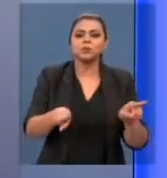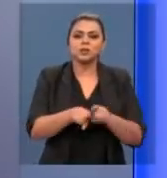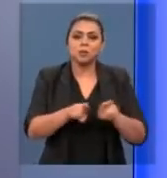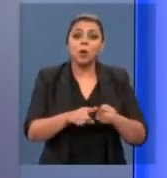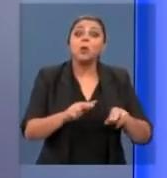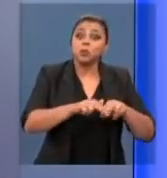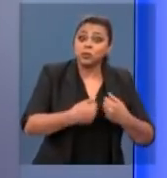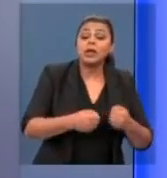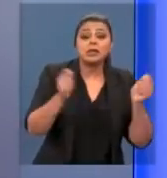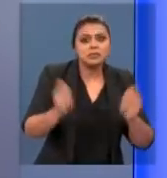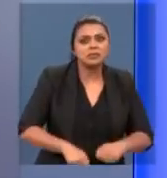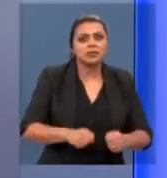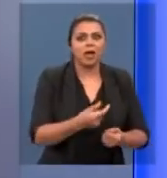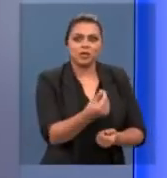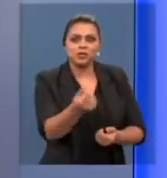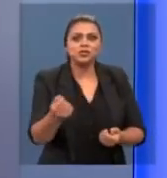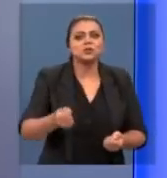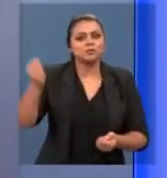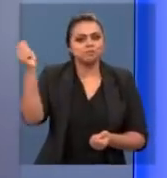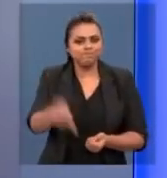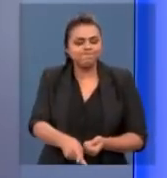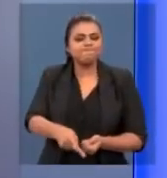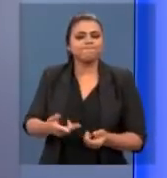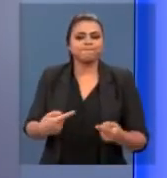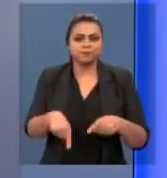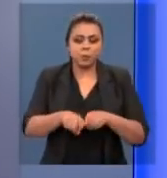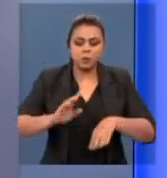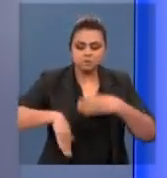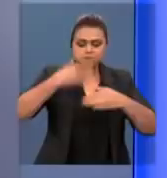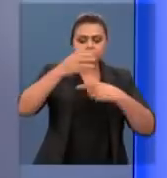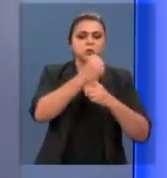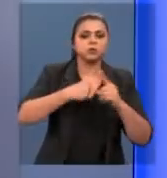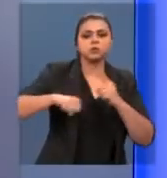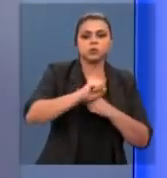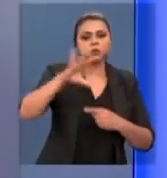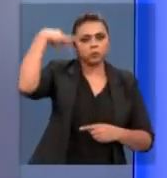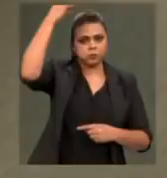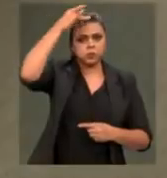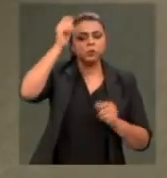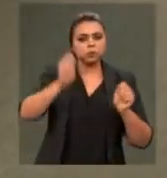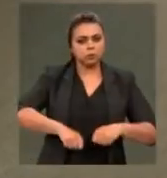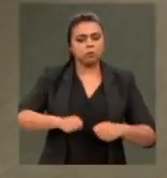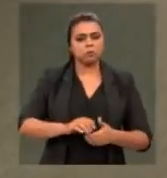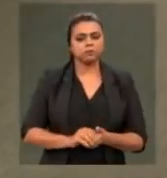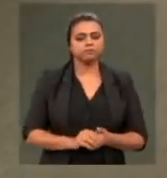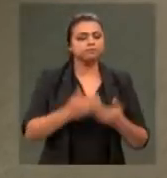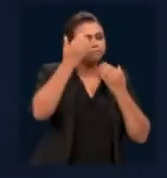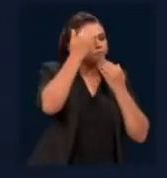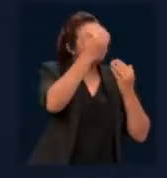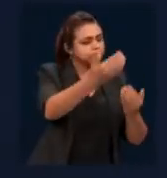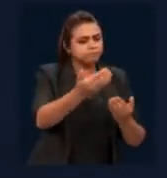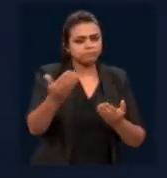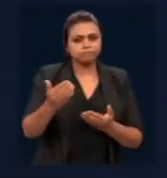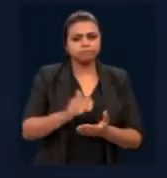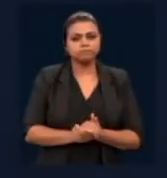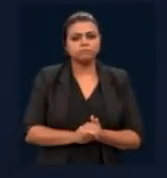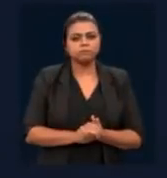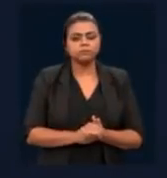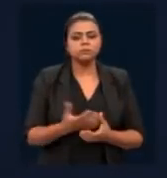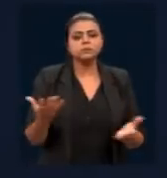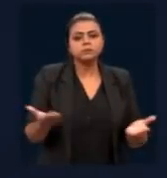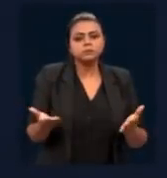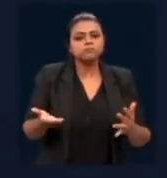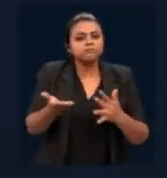dinheiro não só para pagar a previdência mas para avançar no desenvolvimento social do estado do espírito santo obrigado candidato ea gente faz um